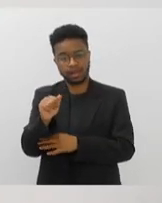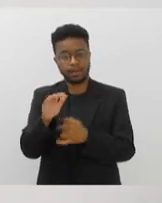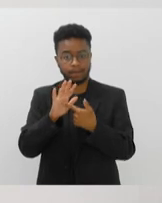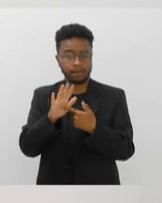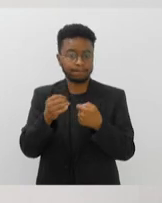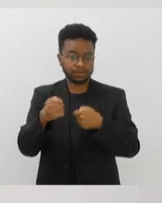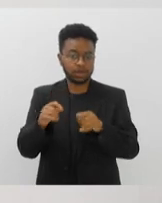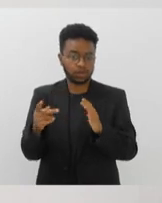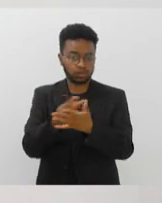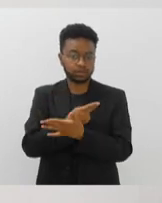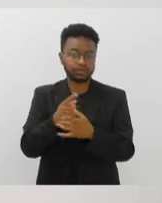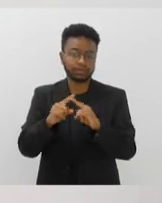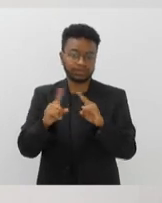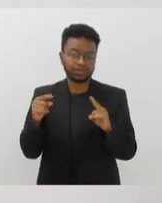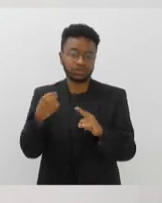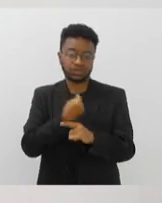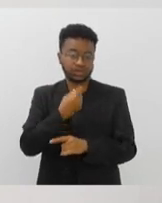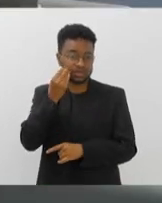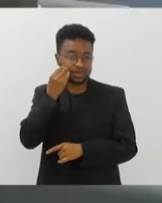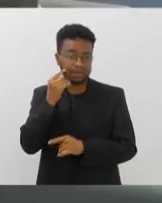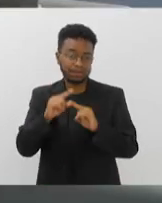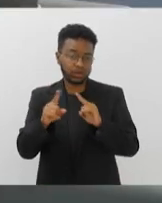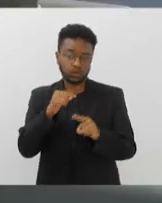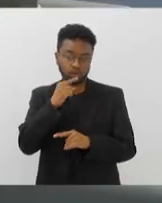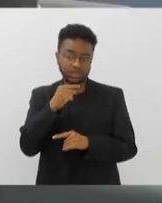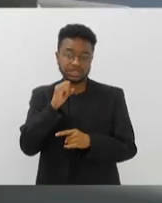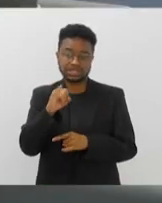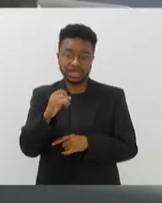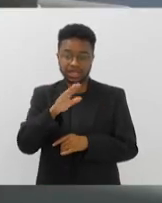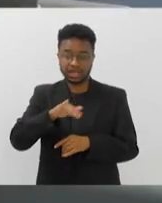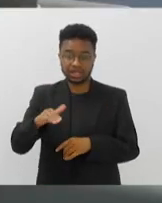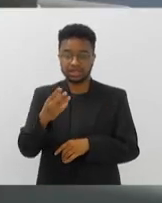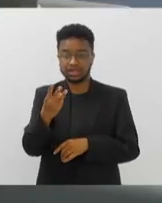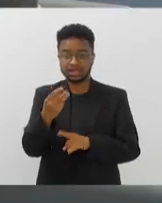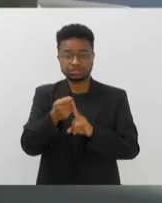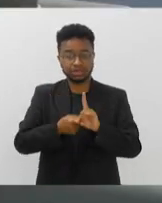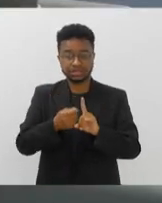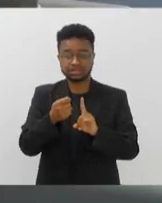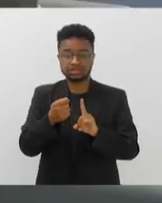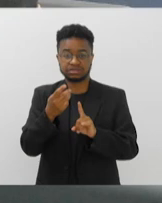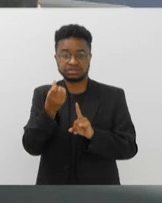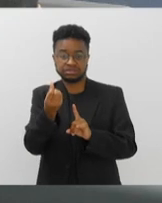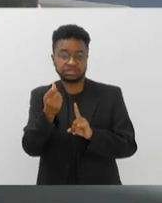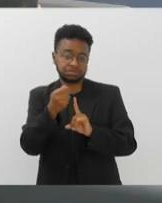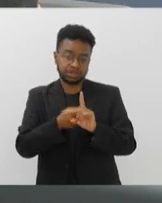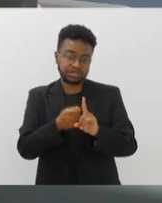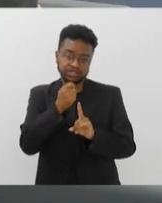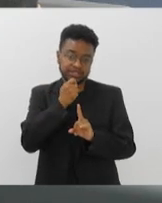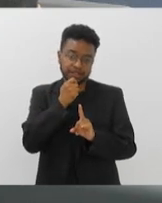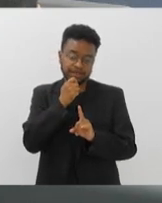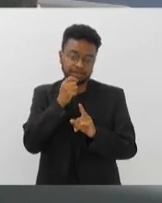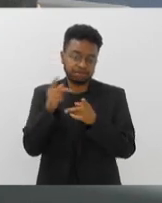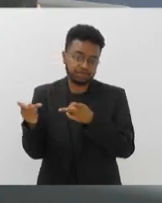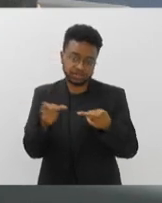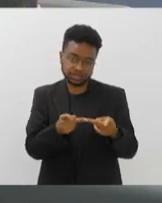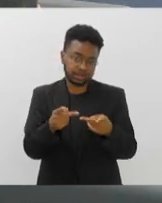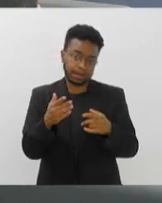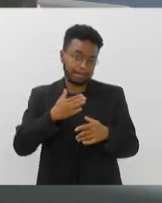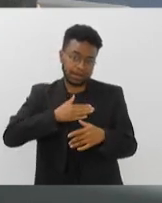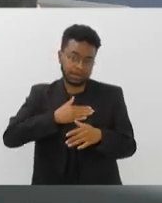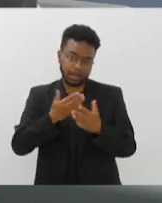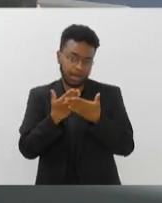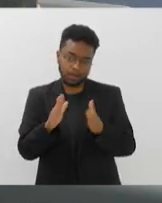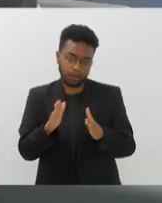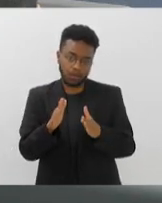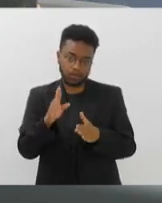Ok vamos cumprir Vamos tentar mas a criança que passa 3 meses se meses sem uma visita para mim acabou essa prioridade a prioridade de